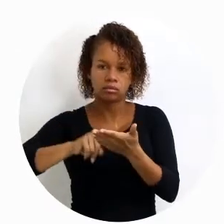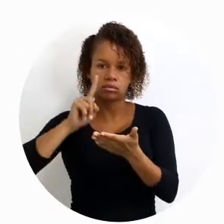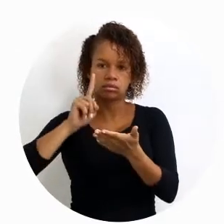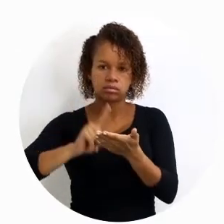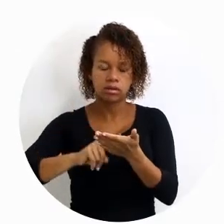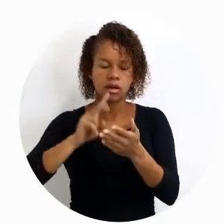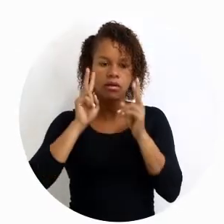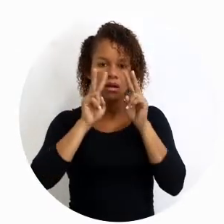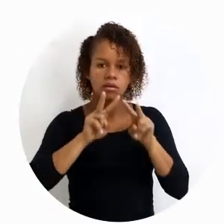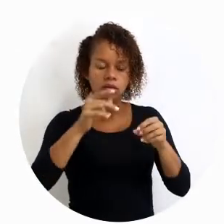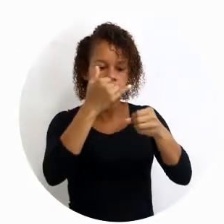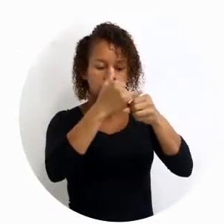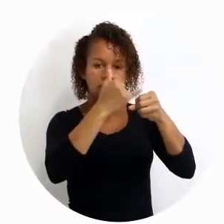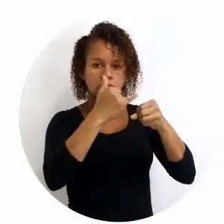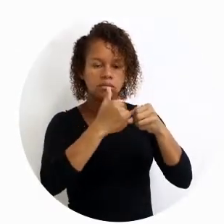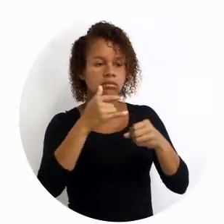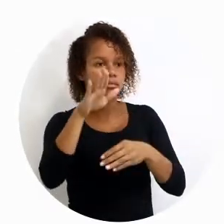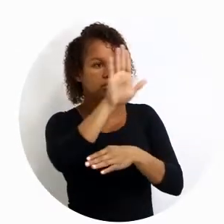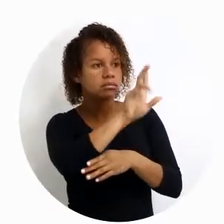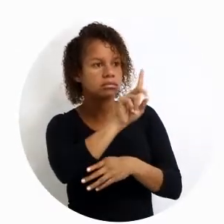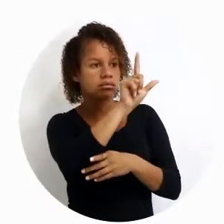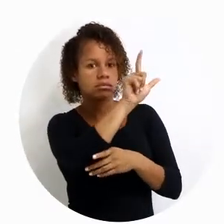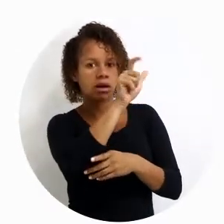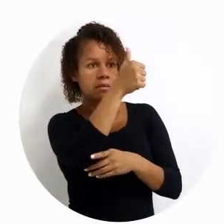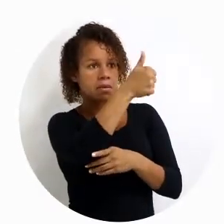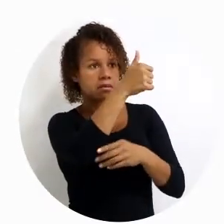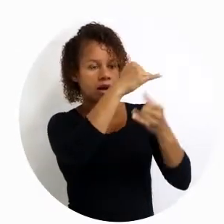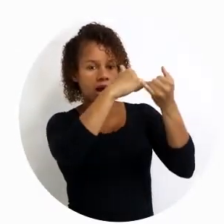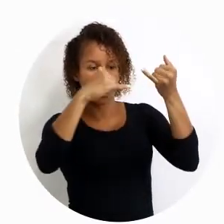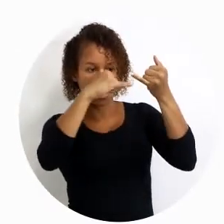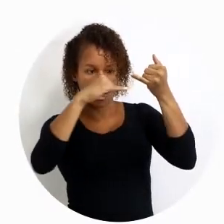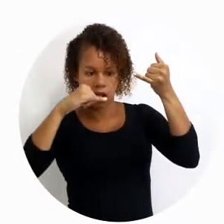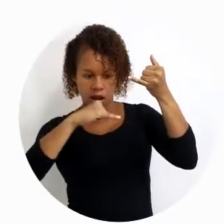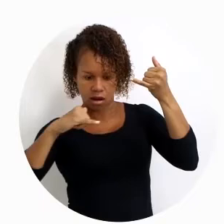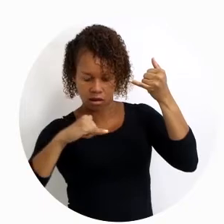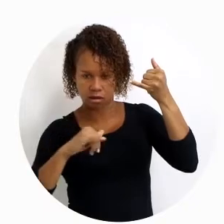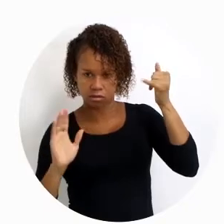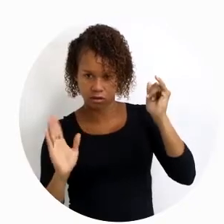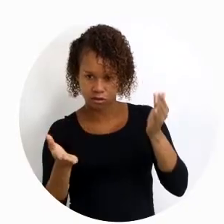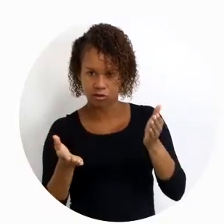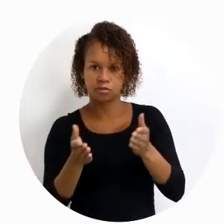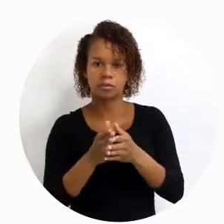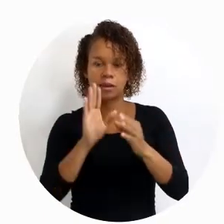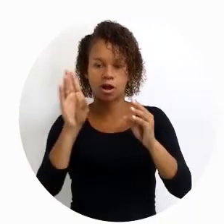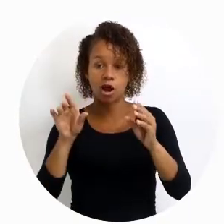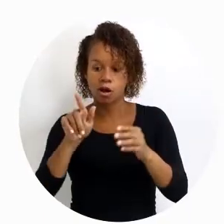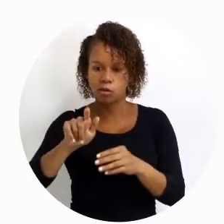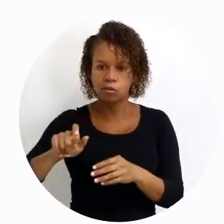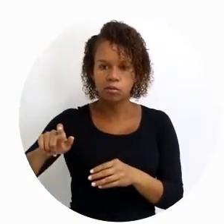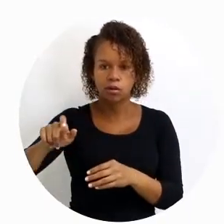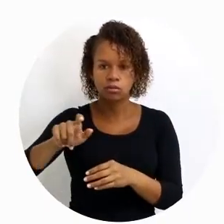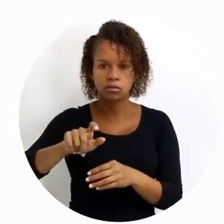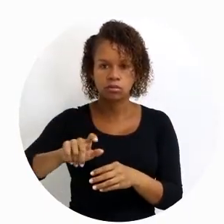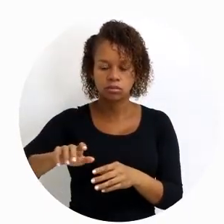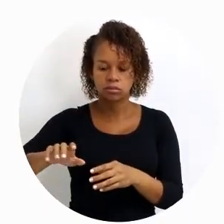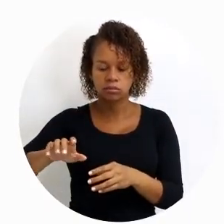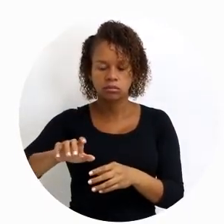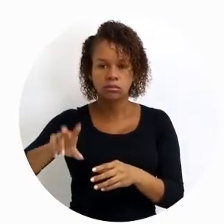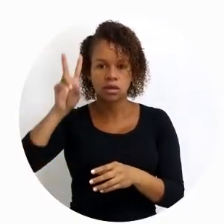reparando sempre na barra de dimensões. Essa primeira linha já foi traçada. Eu vou colocar agora o